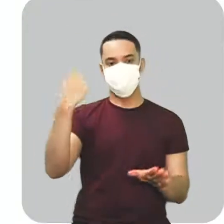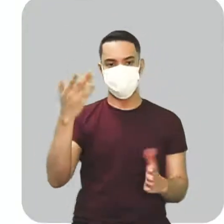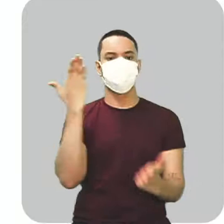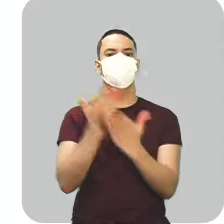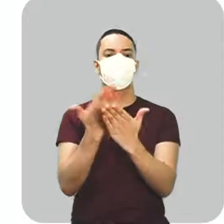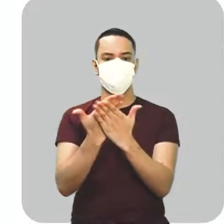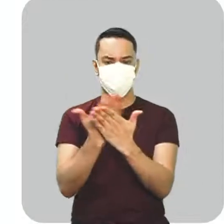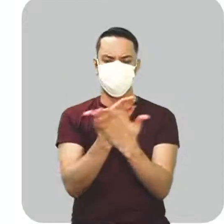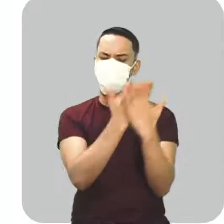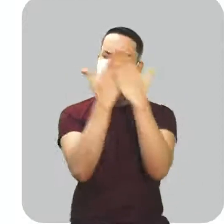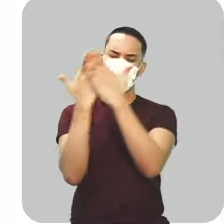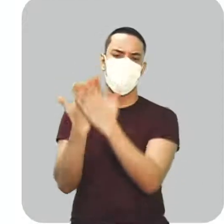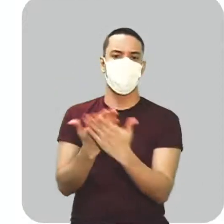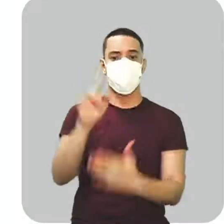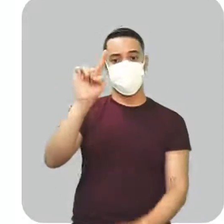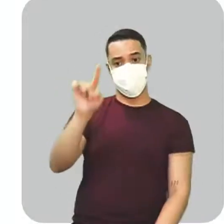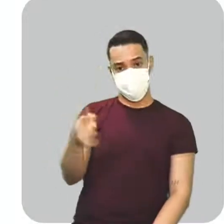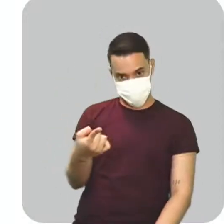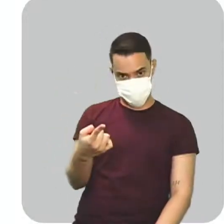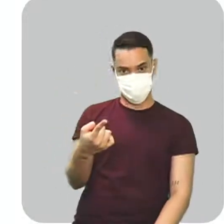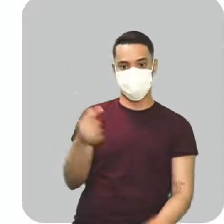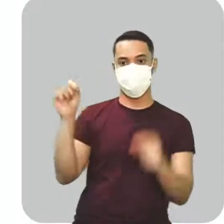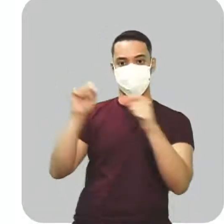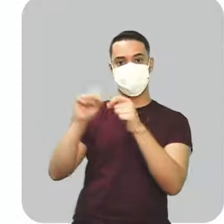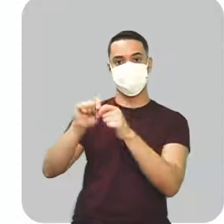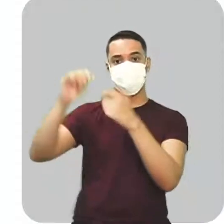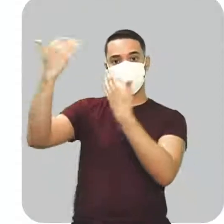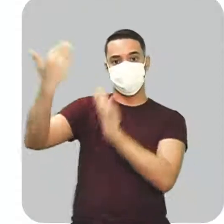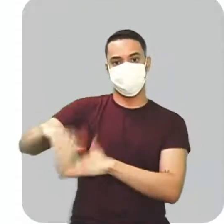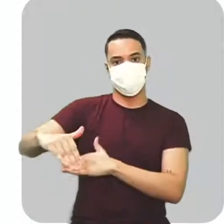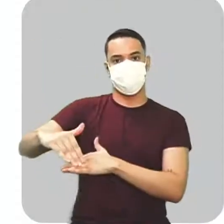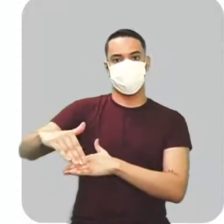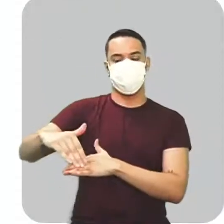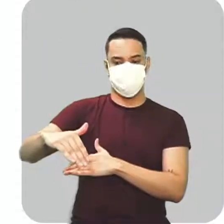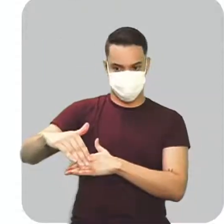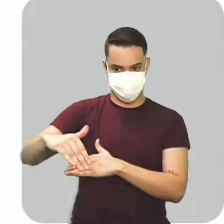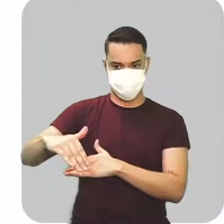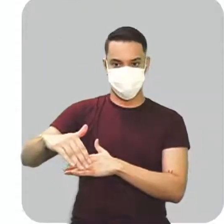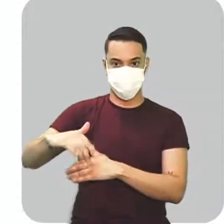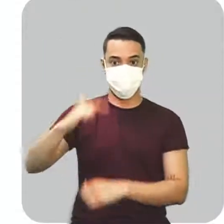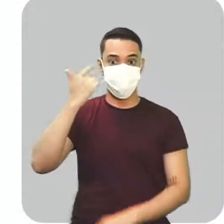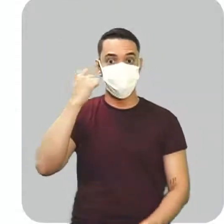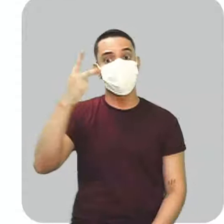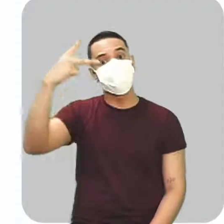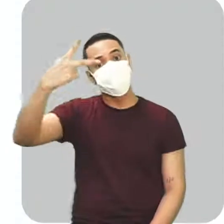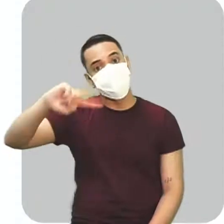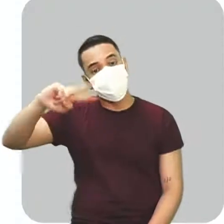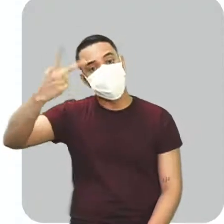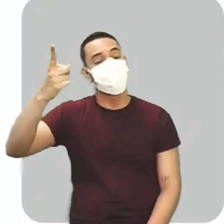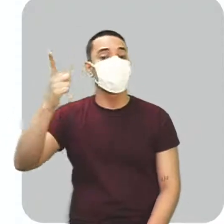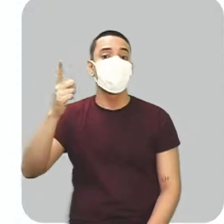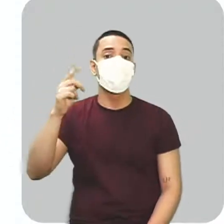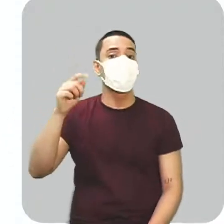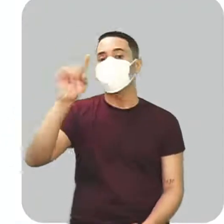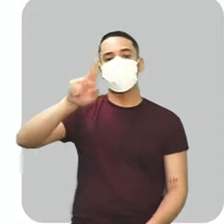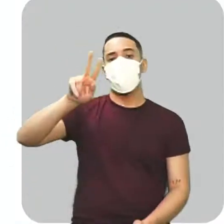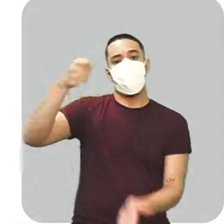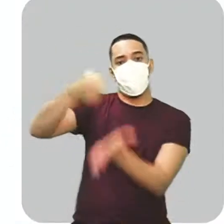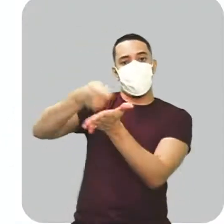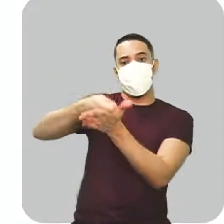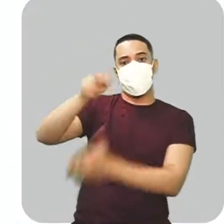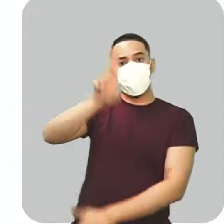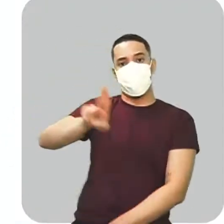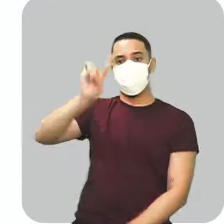muito, vírgula, para fazer o exame. Então, aí, nesses dois exemplos aí, tá? É facultativo o uso da vírgula, tá